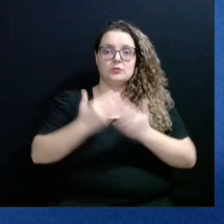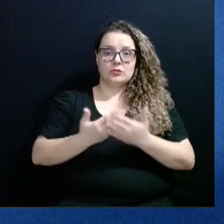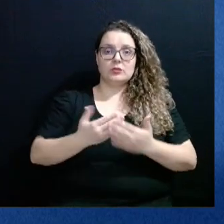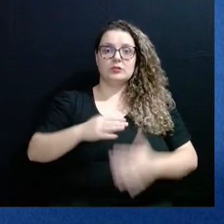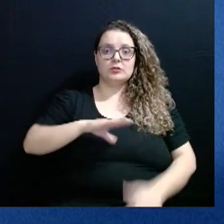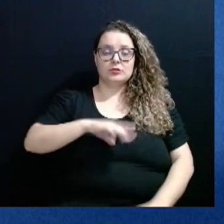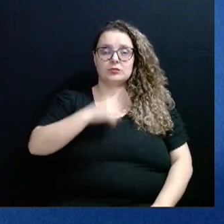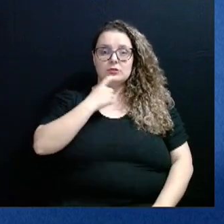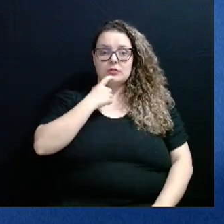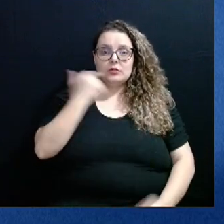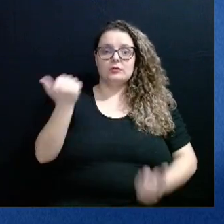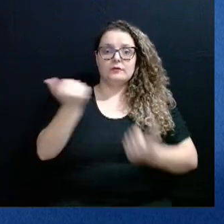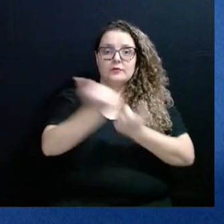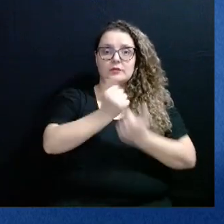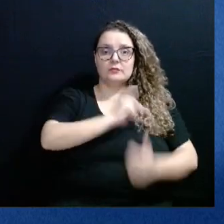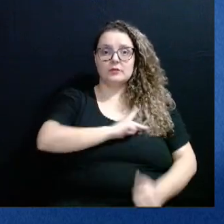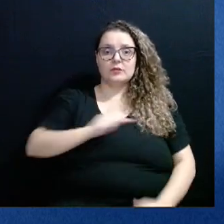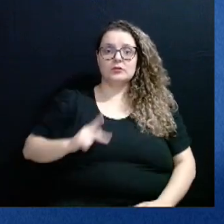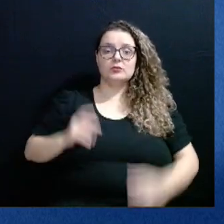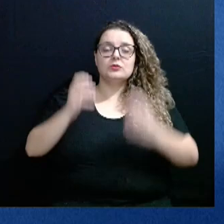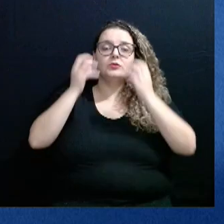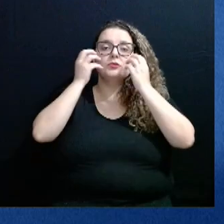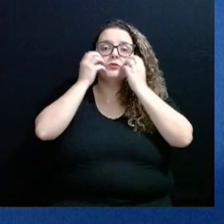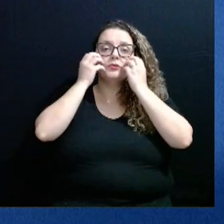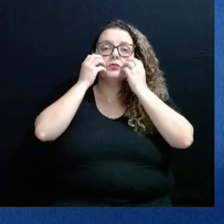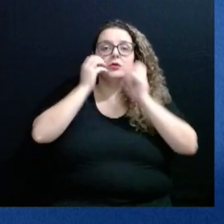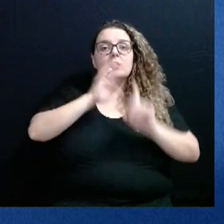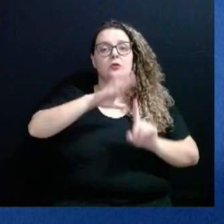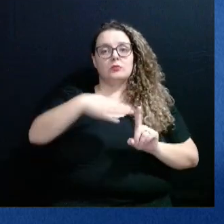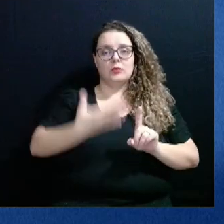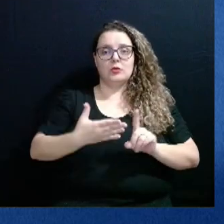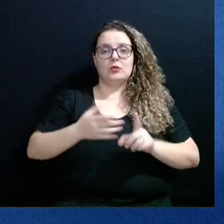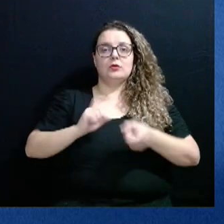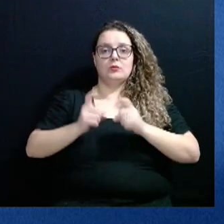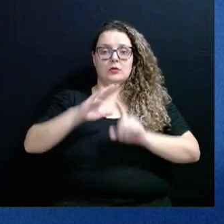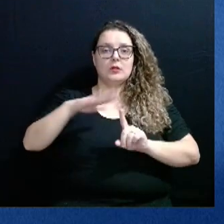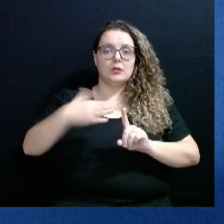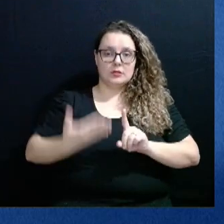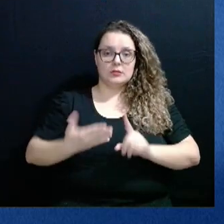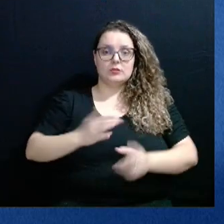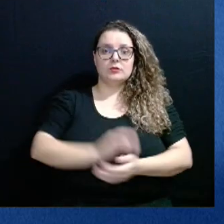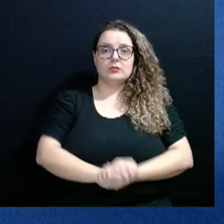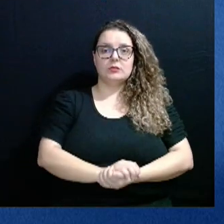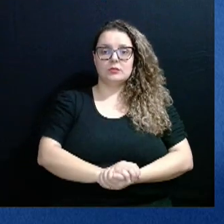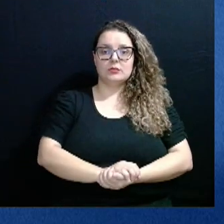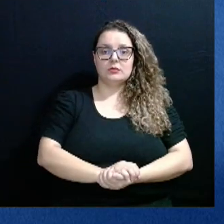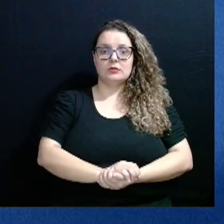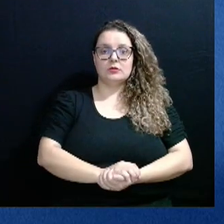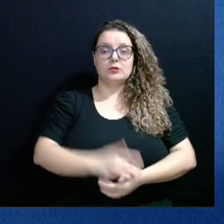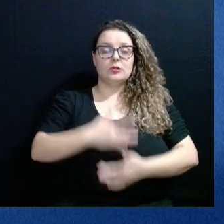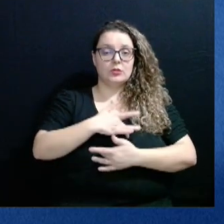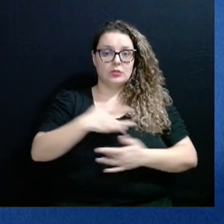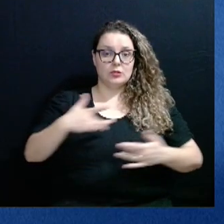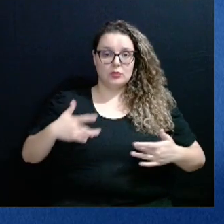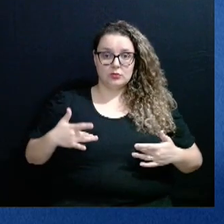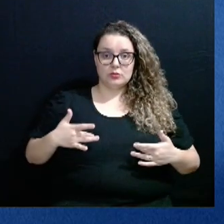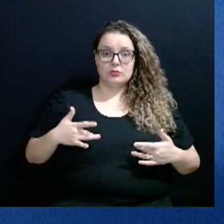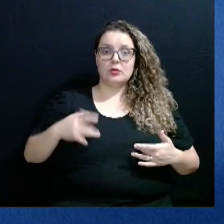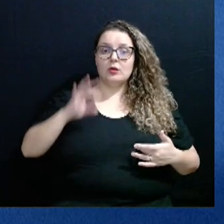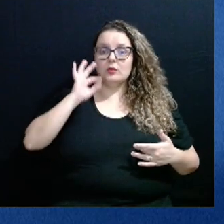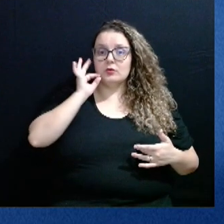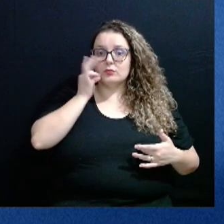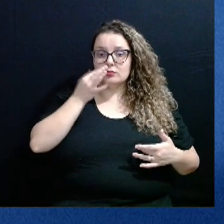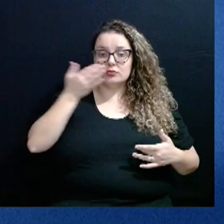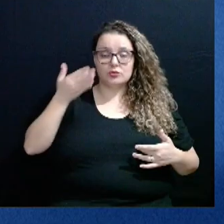Vice-presidente da Sobrapar é homenageado em sessão solene. E no Saúde, agora vamos falar